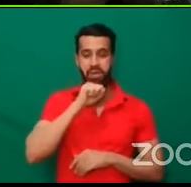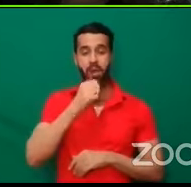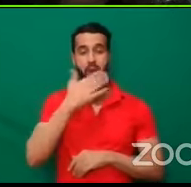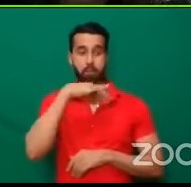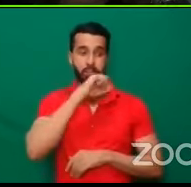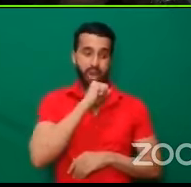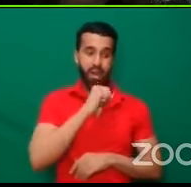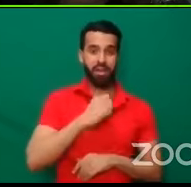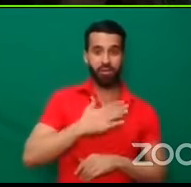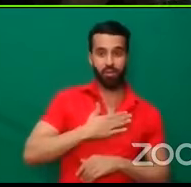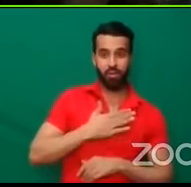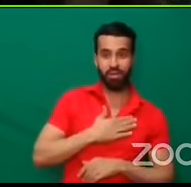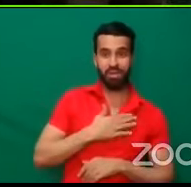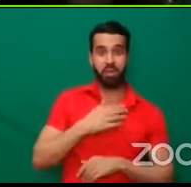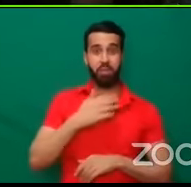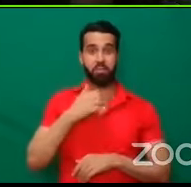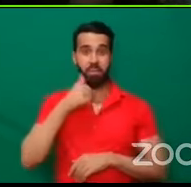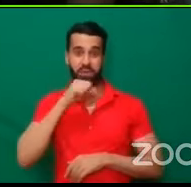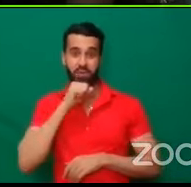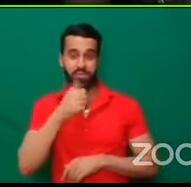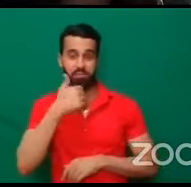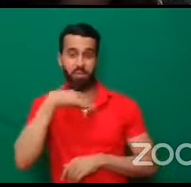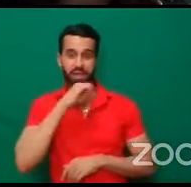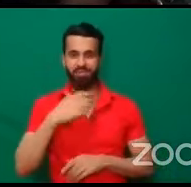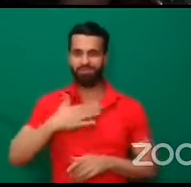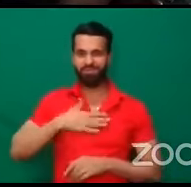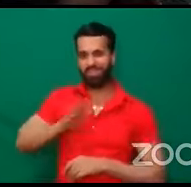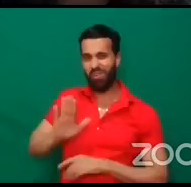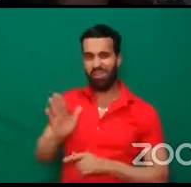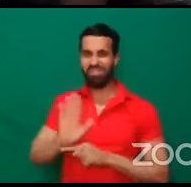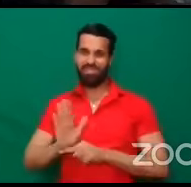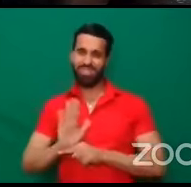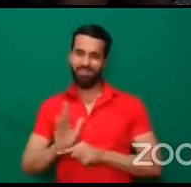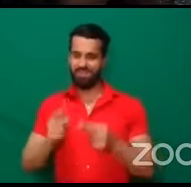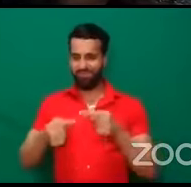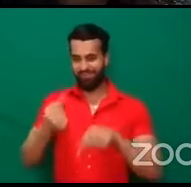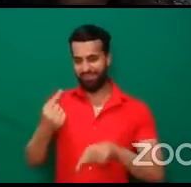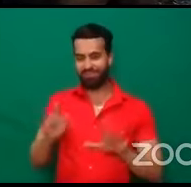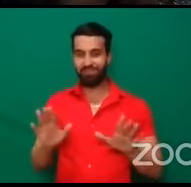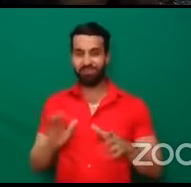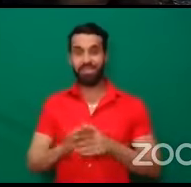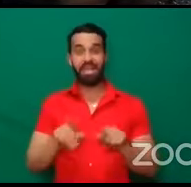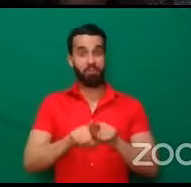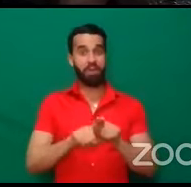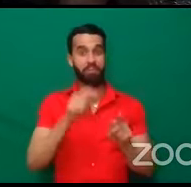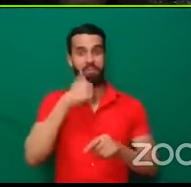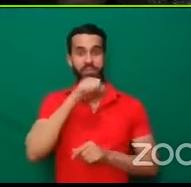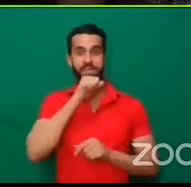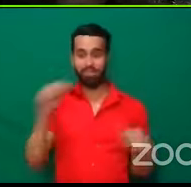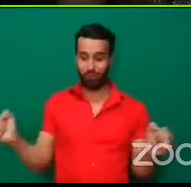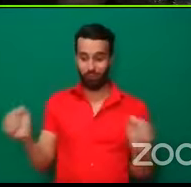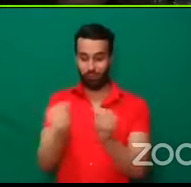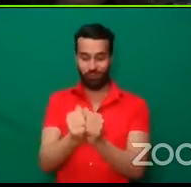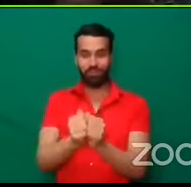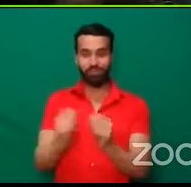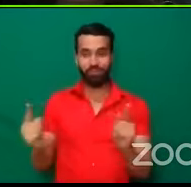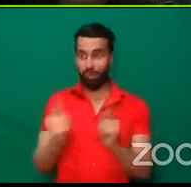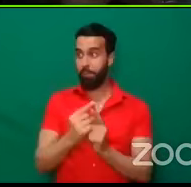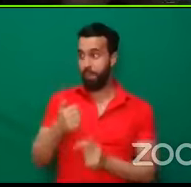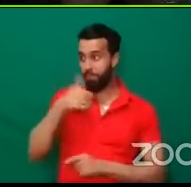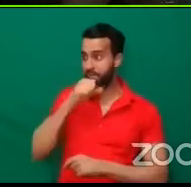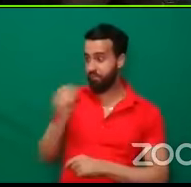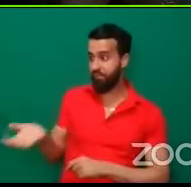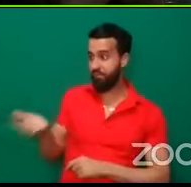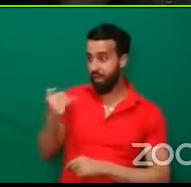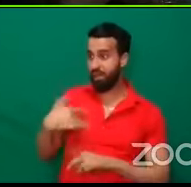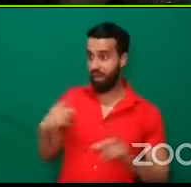constrangido com a minha arte, né? Com meus filmes. Até usei a Não minha mãe, pode. pedi para ela atuar em um dos meus